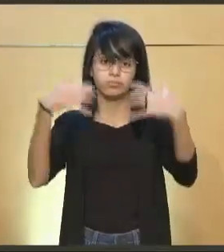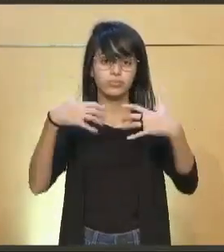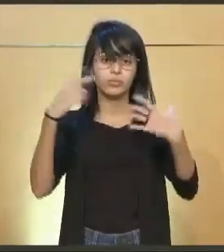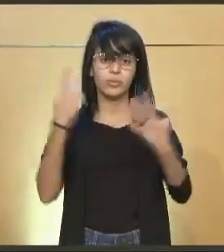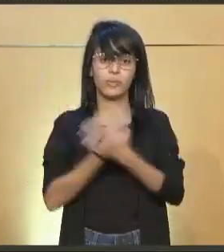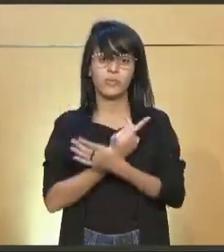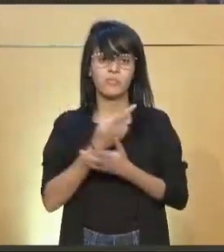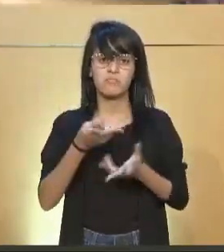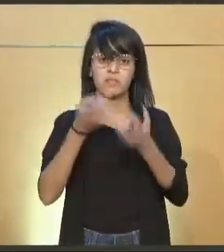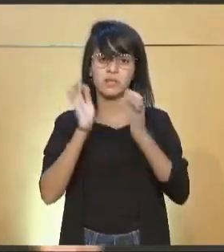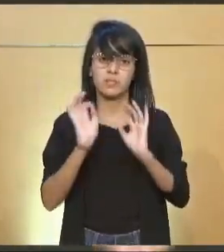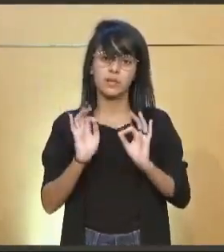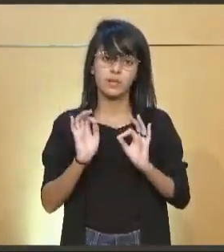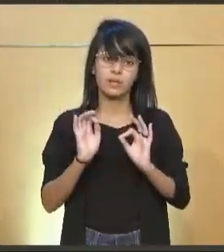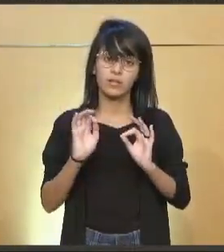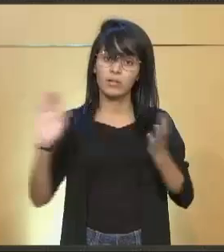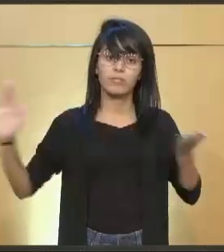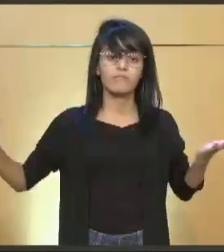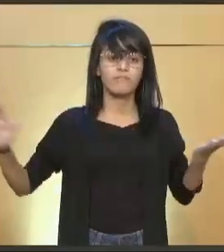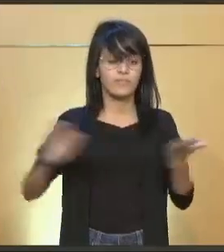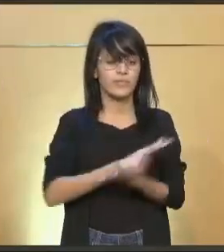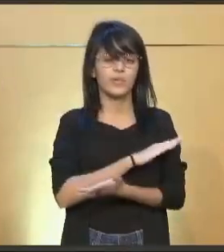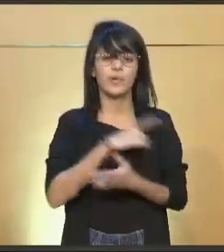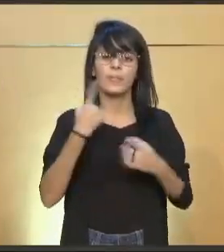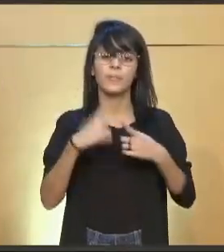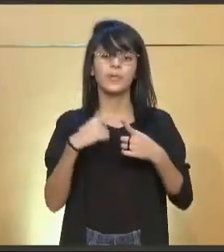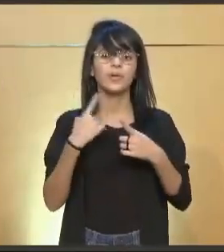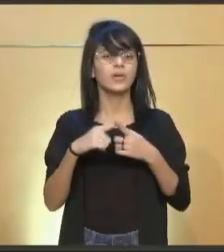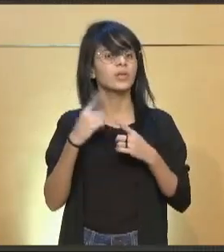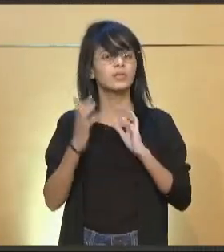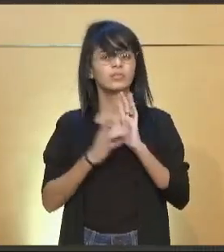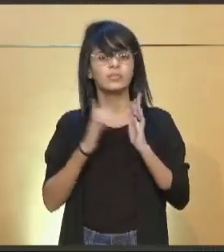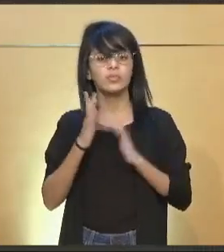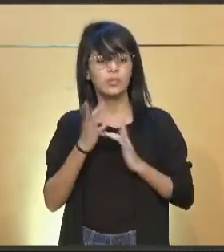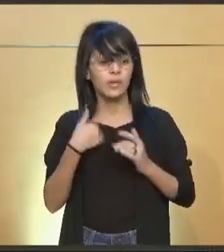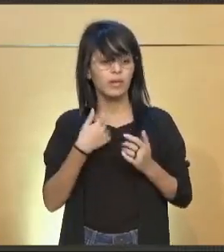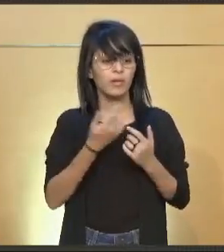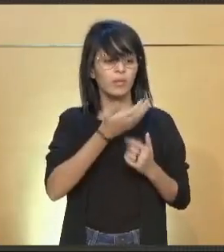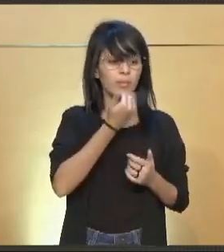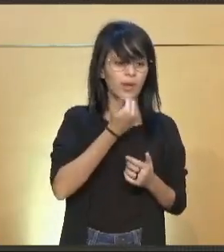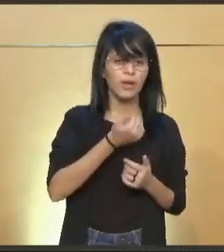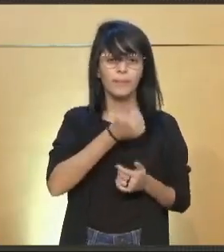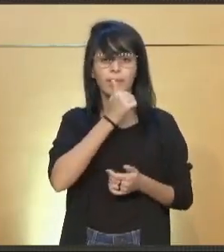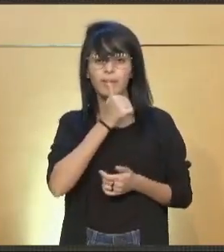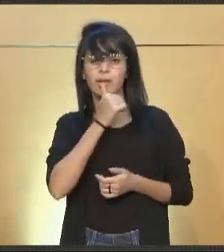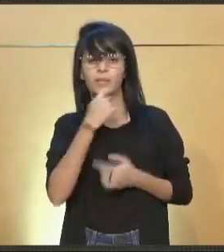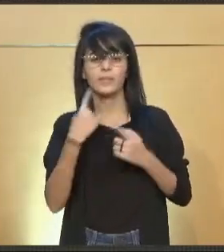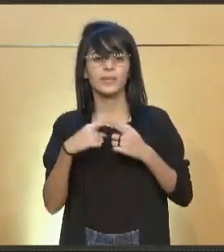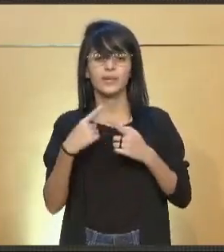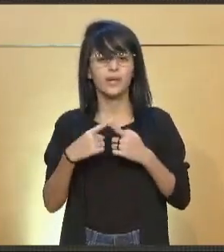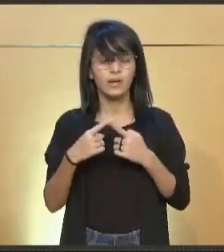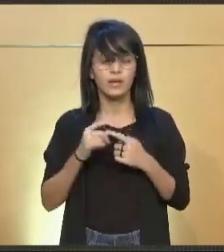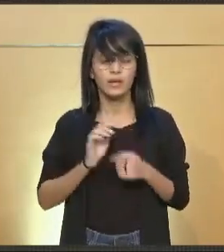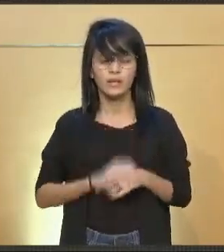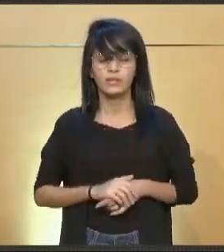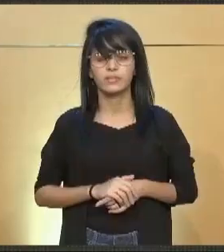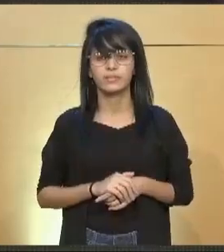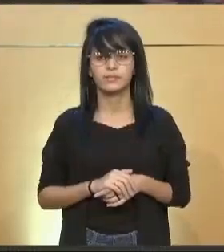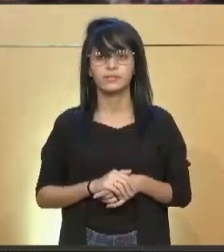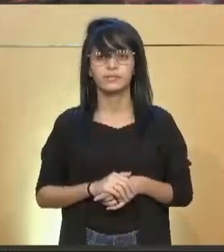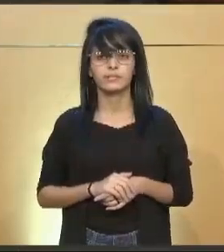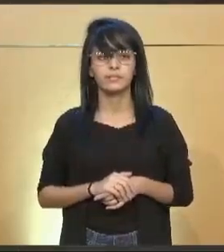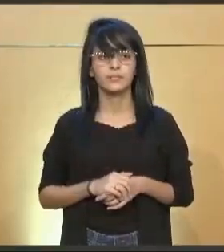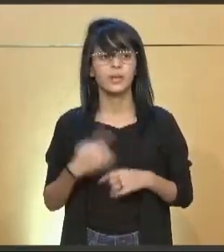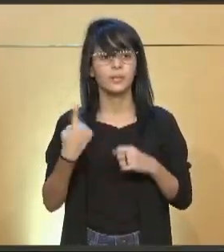percebia e destruiu a todos. Mas por que Jesus coloca, então, esses outros verbos, como comer e beber? E por que